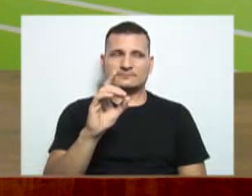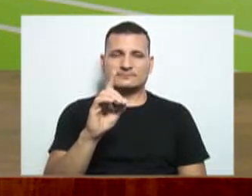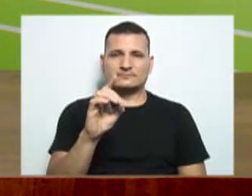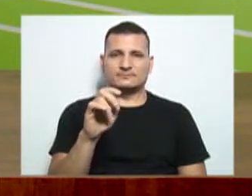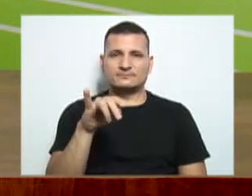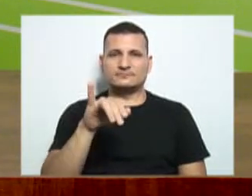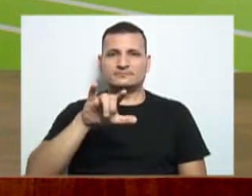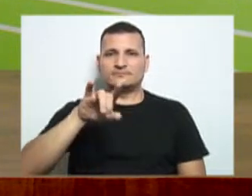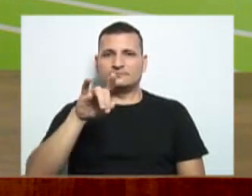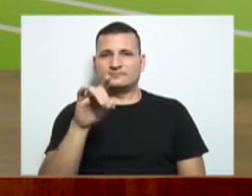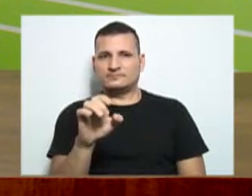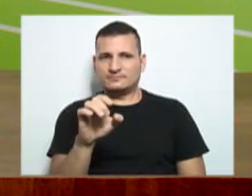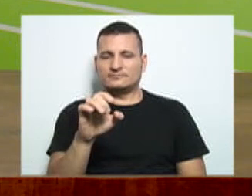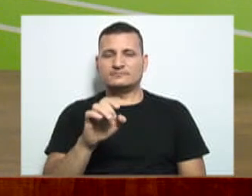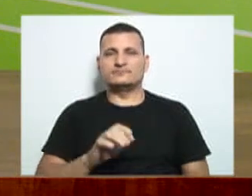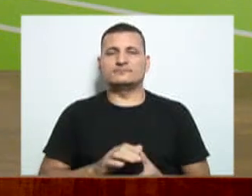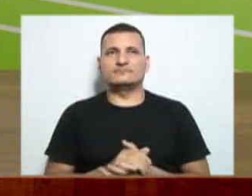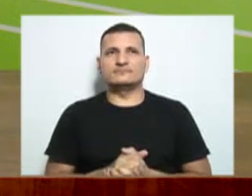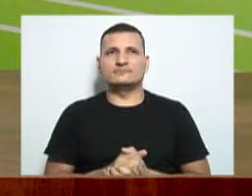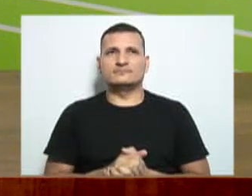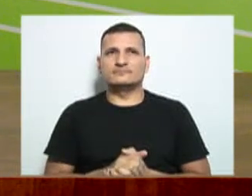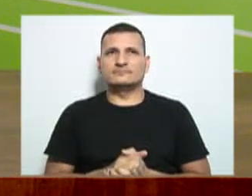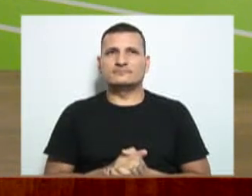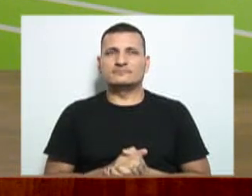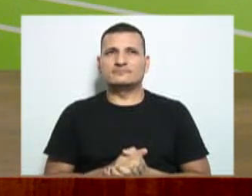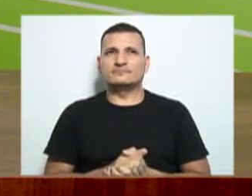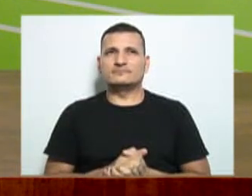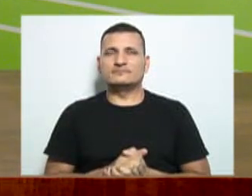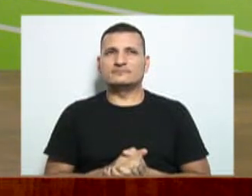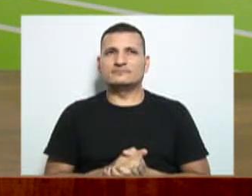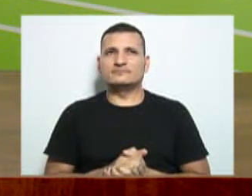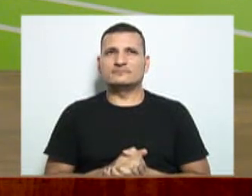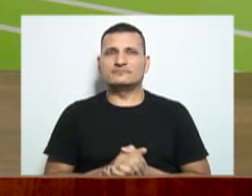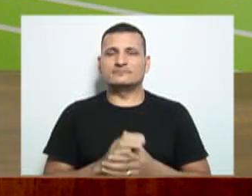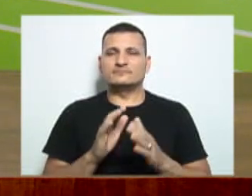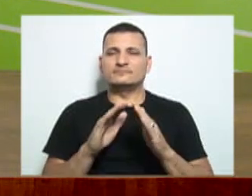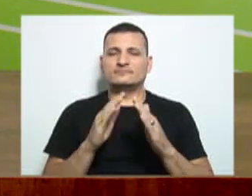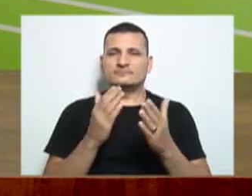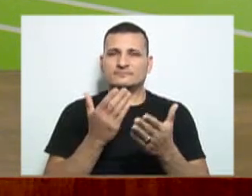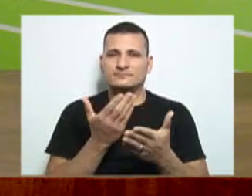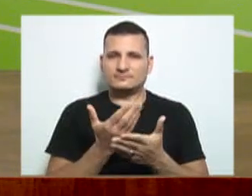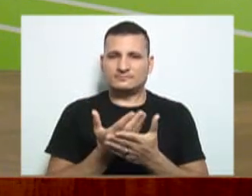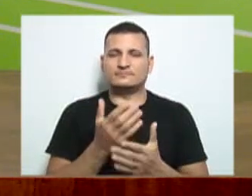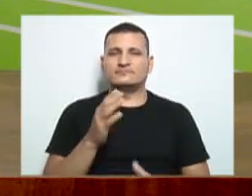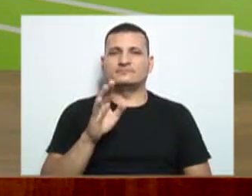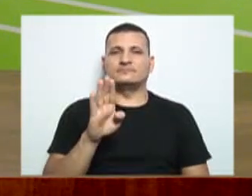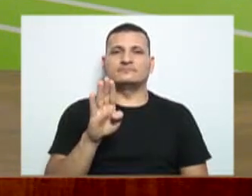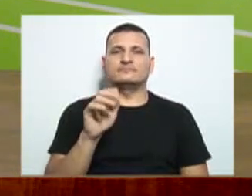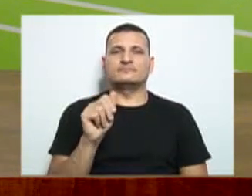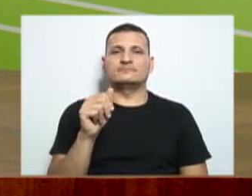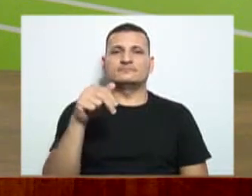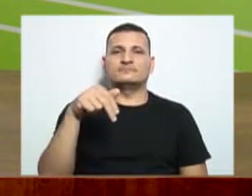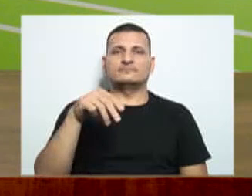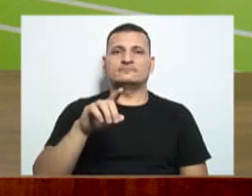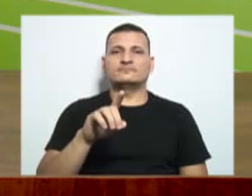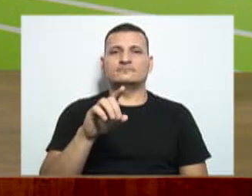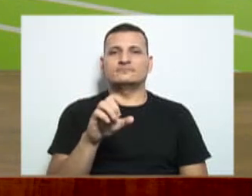Temos também aqui a participação dos alunos da Escola Bandeirantes,